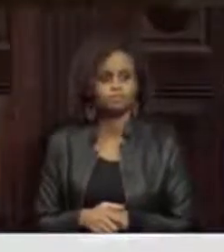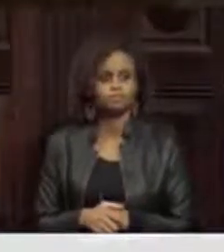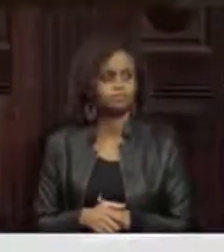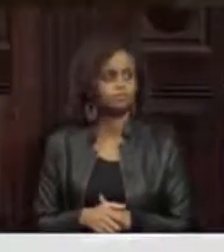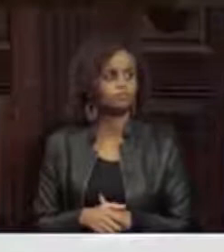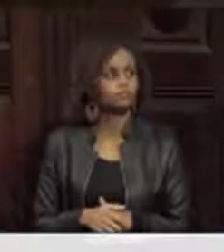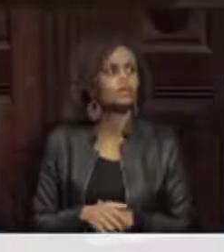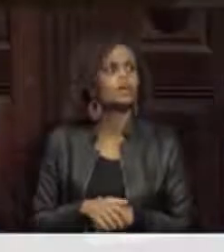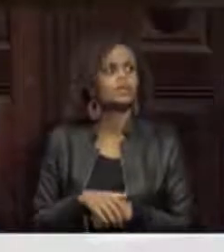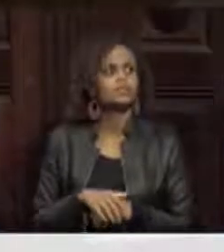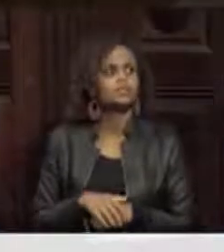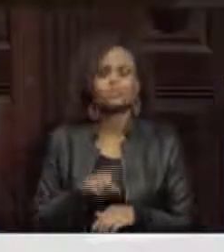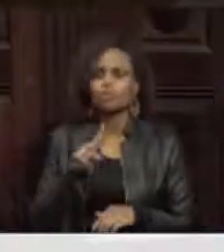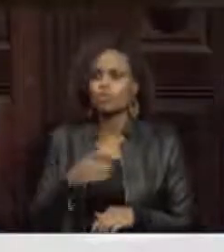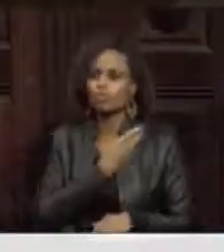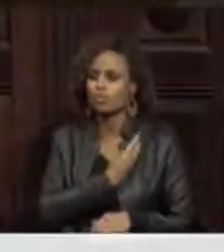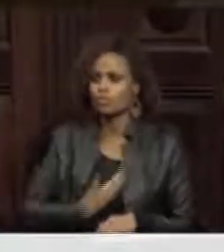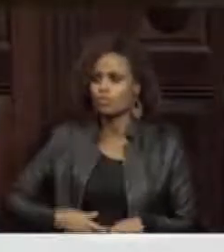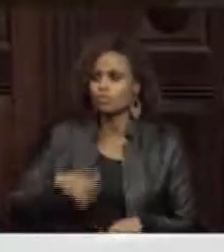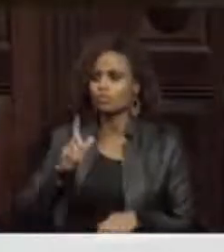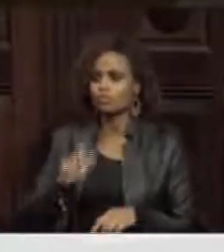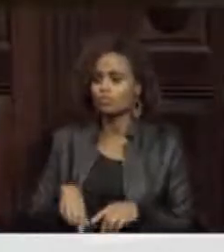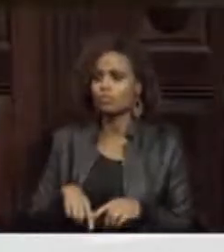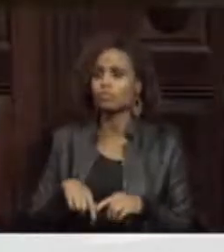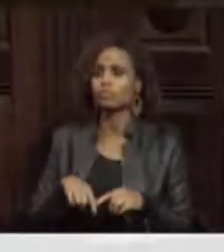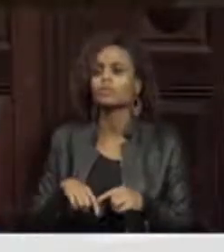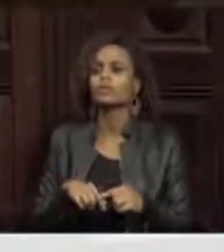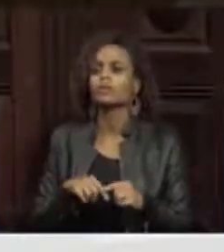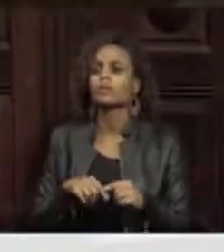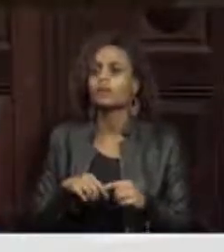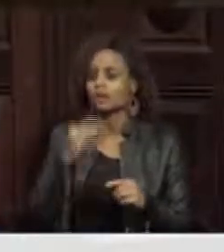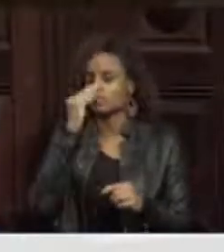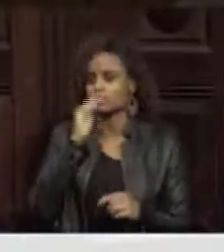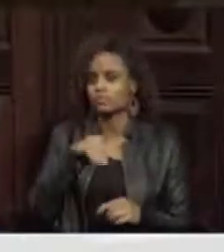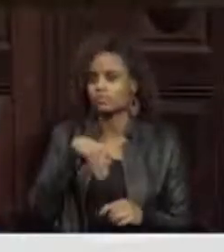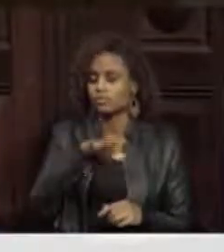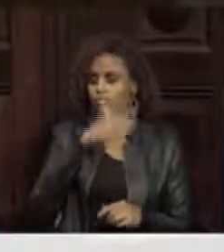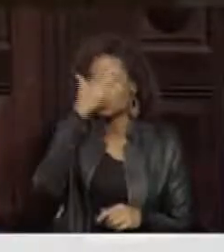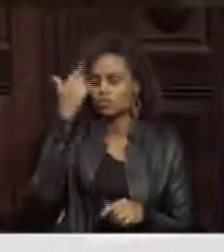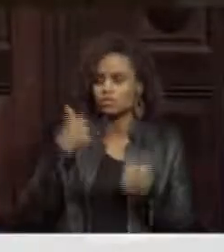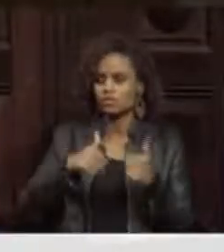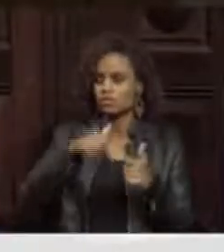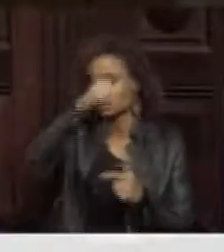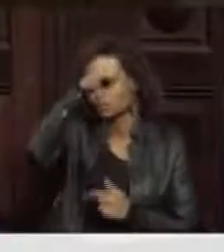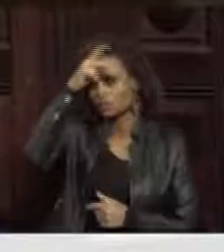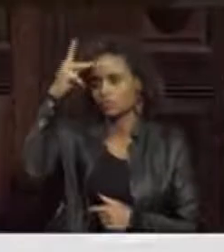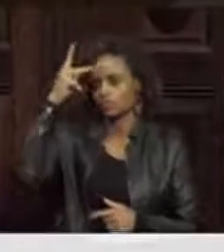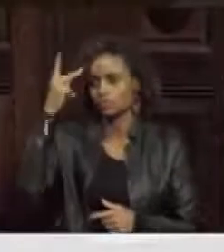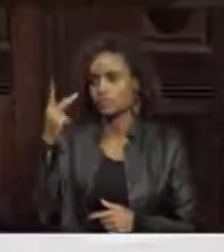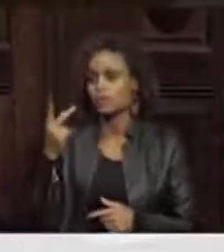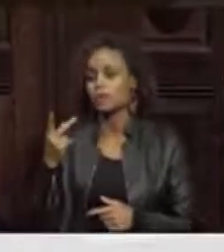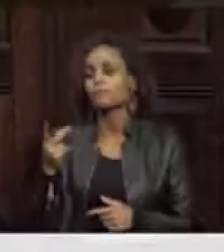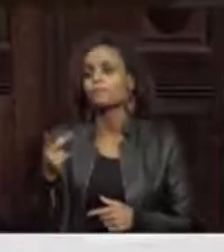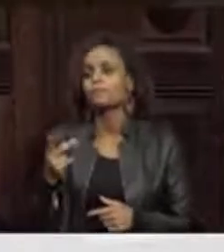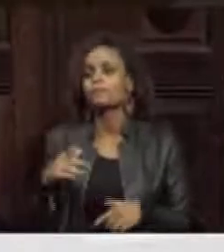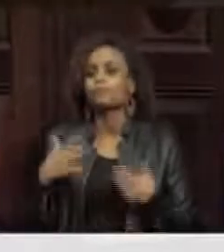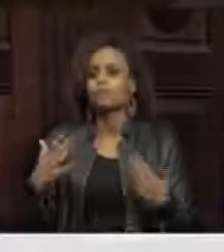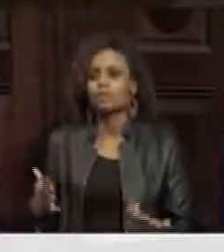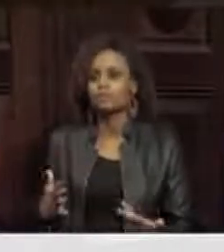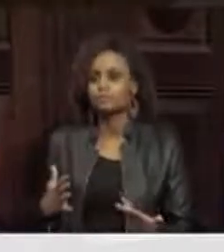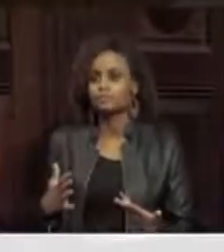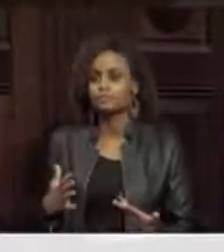esse governo tratou seus servidores. No entanto, se é para tratar, para